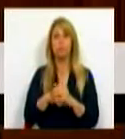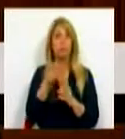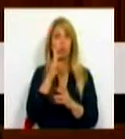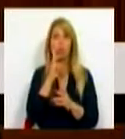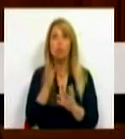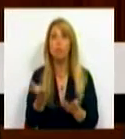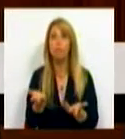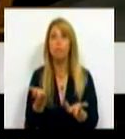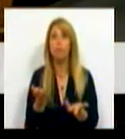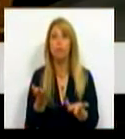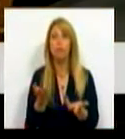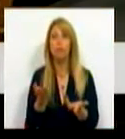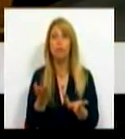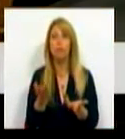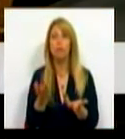Desculpa.